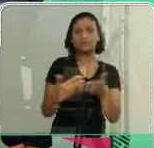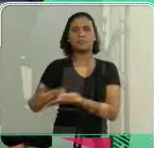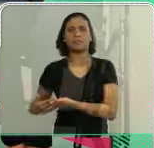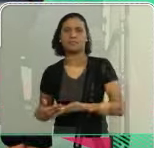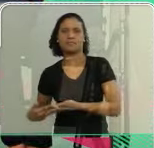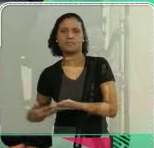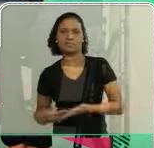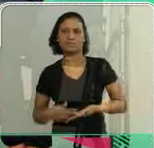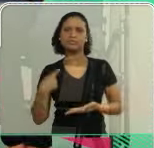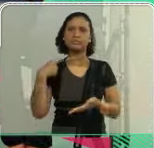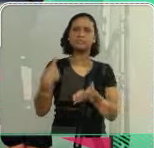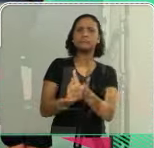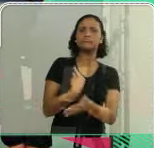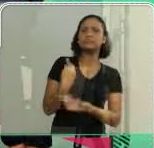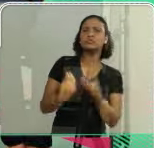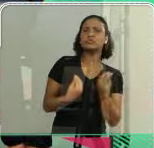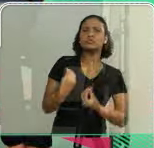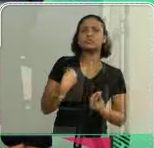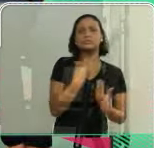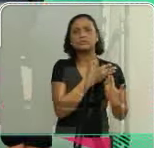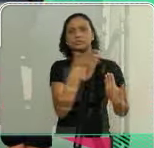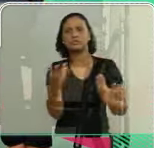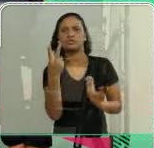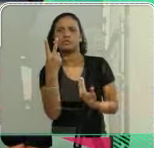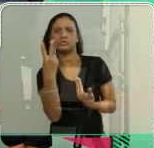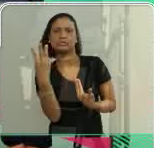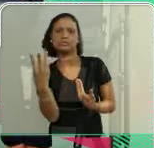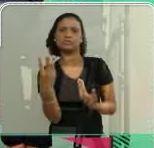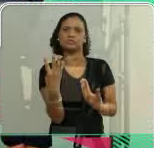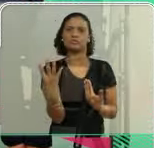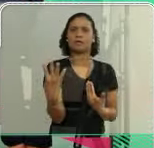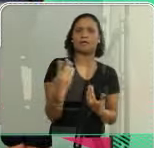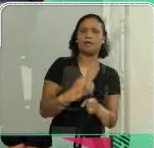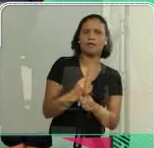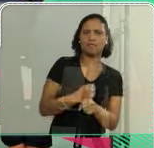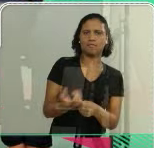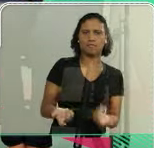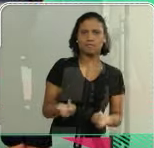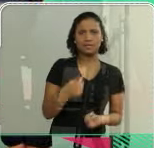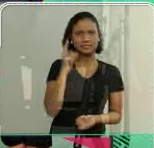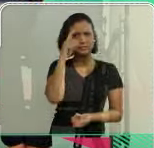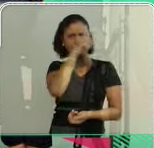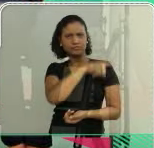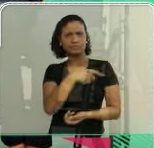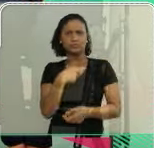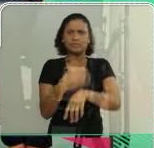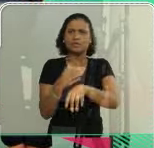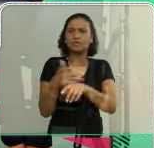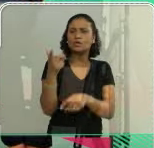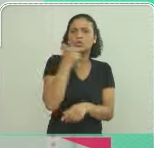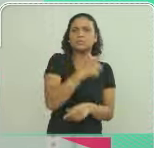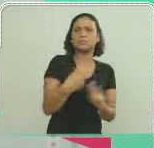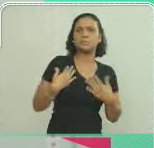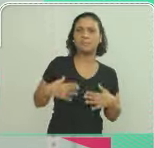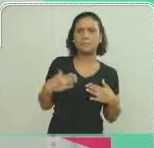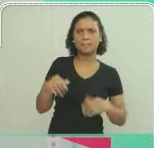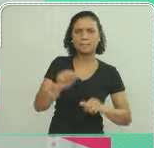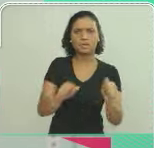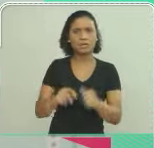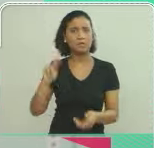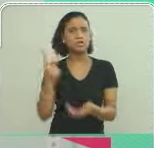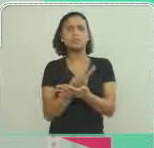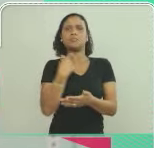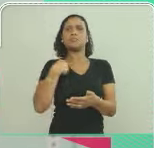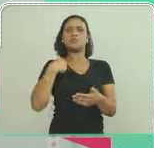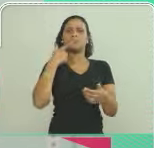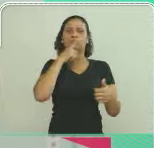com o livro e com a bebê, e eu me questionava como é que vai ser quando ela tiver daqui 2 anos, 3 anos, 4 anos. Todas as dificuldades que eu